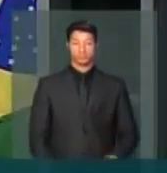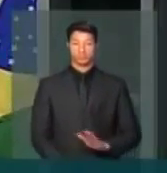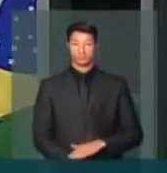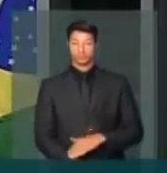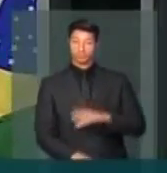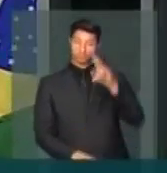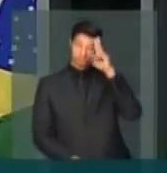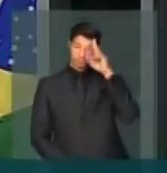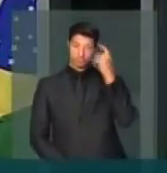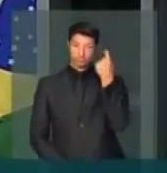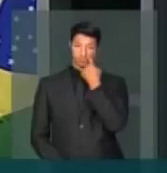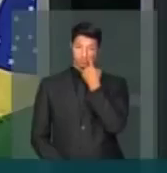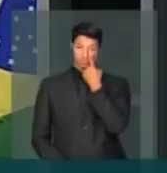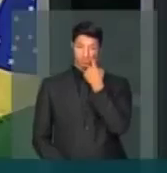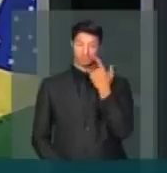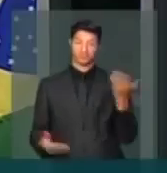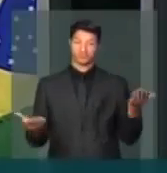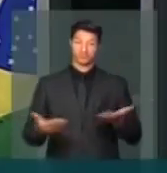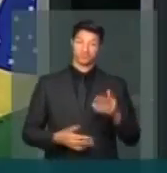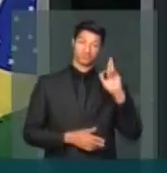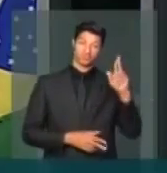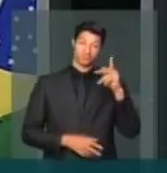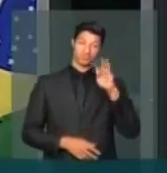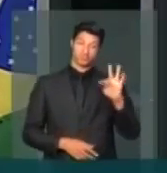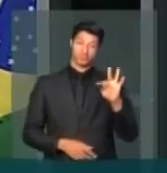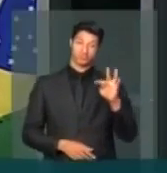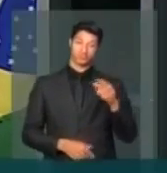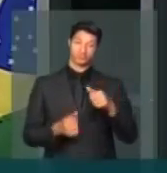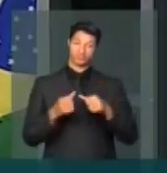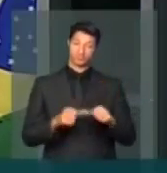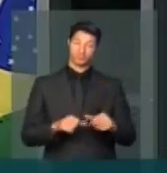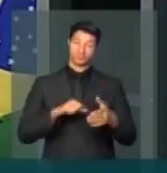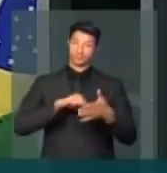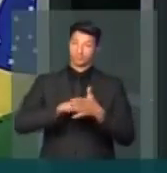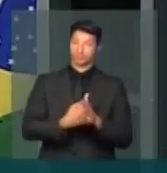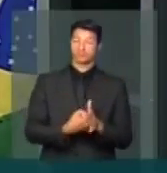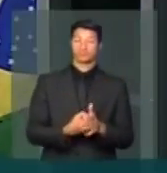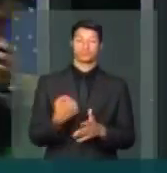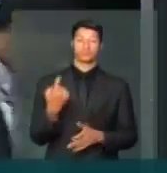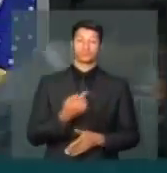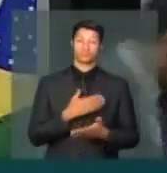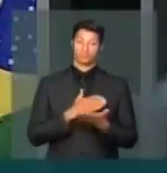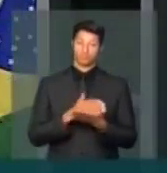na segunda e sexta-feira, e agora o líder do PT fica barrando